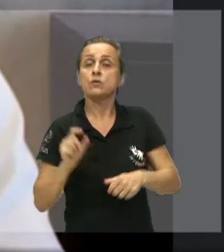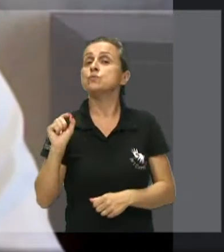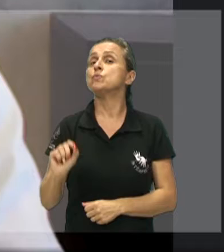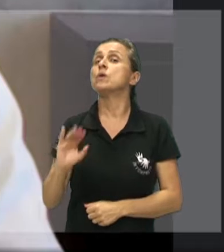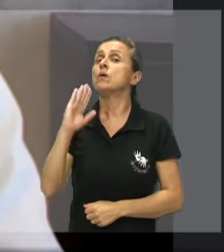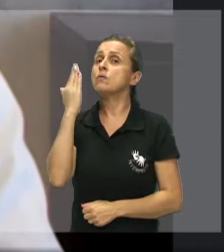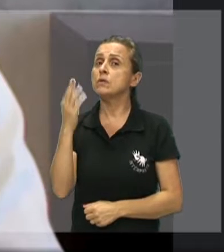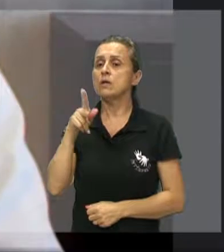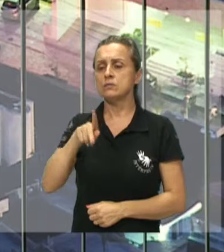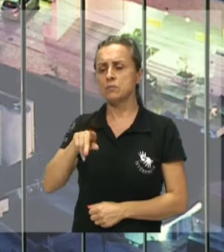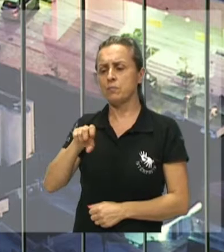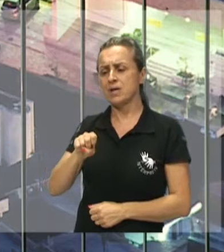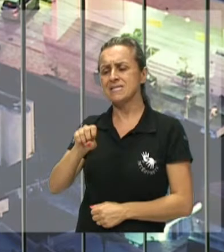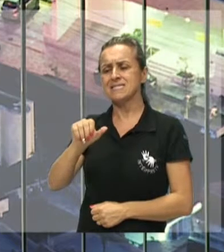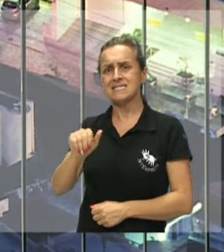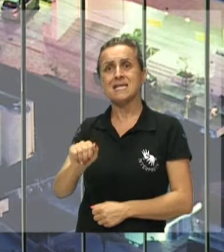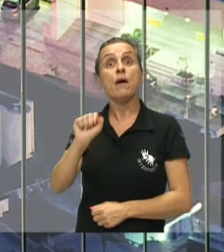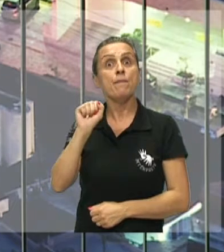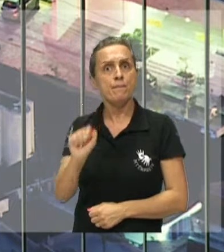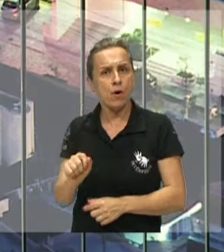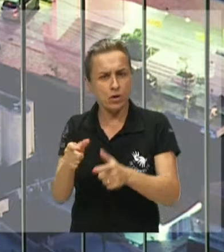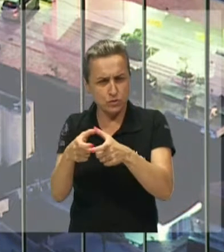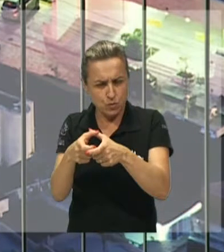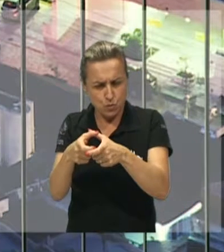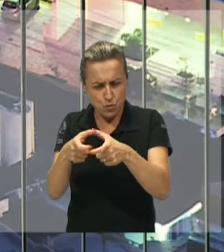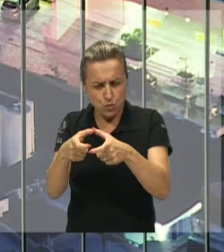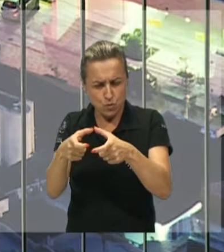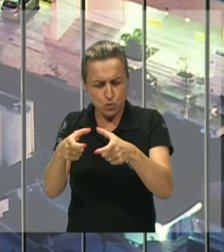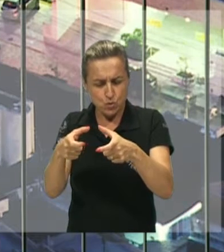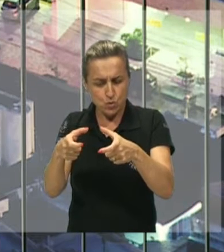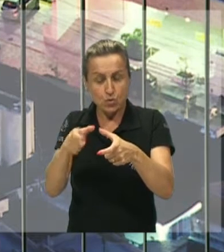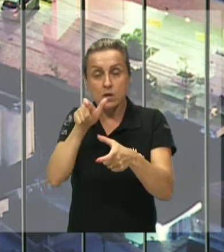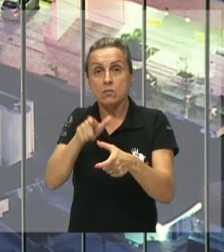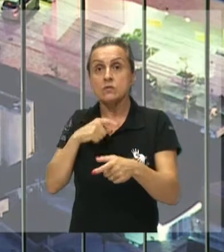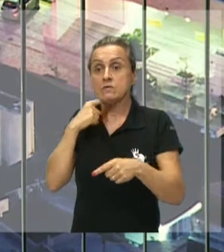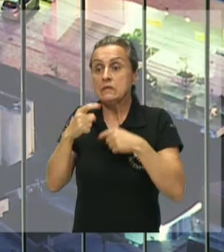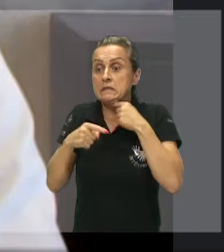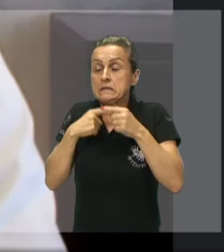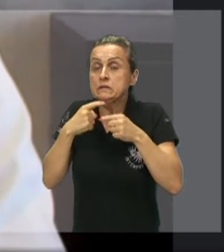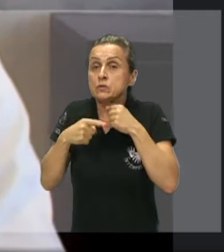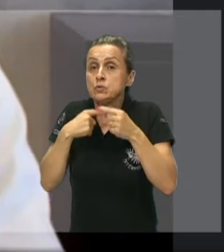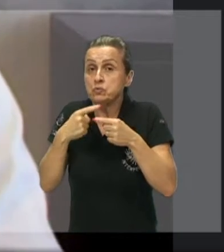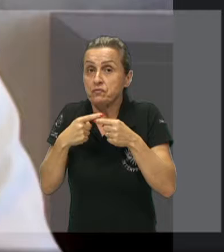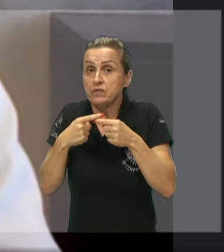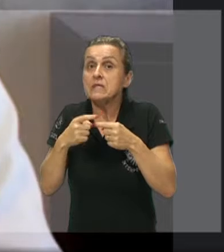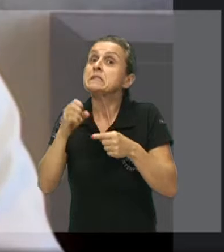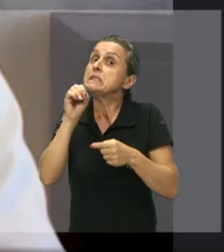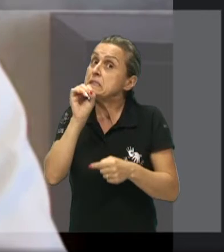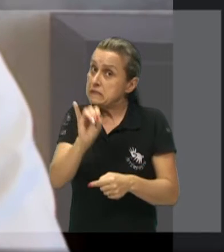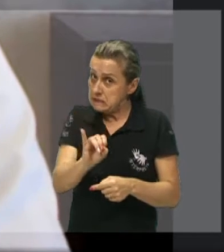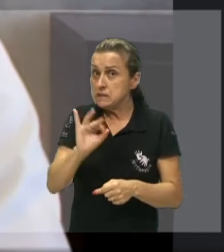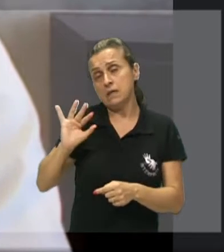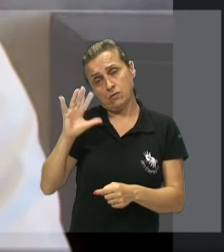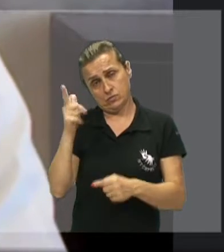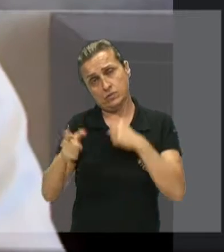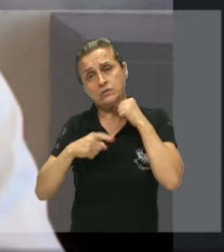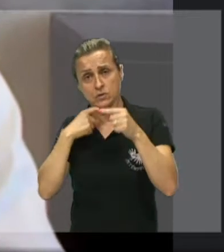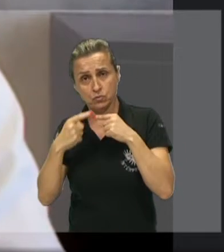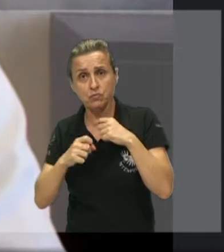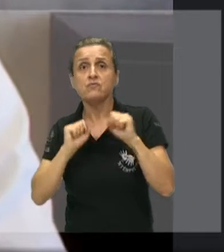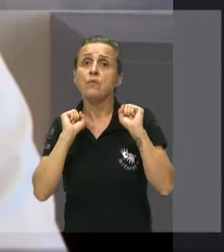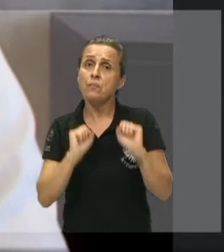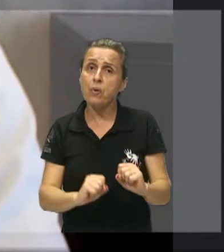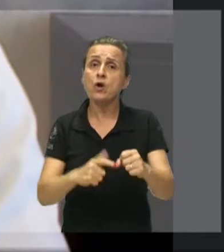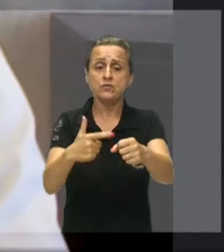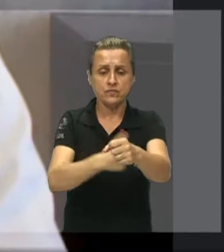se elevar e gerar dúvidas. Em gerando dúvidas, a gente passa para exames complementares, que seria a ultrassonografia, e mais atualmente é feita